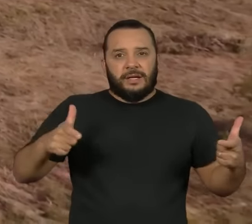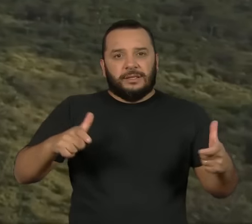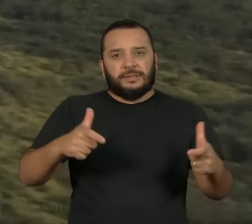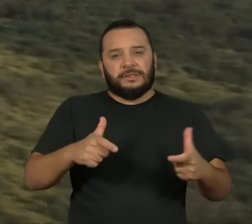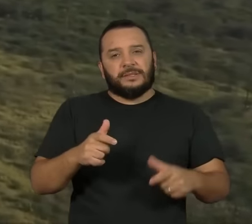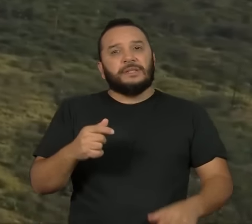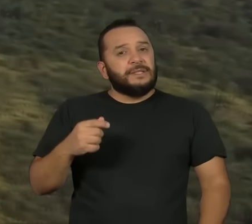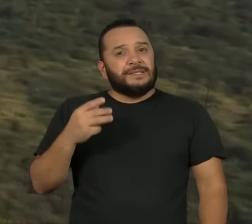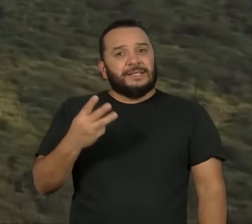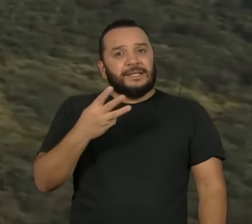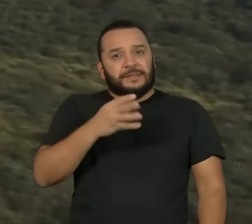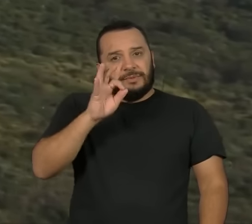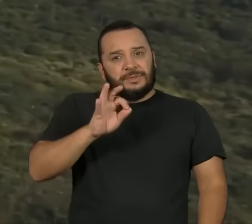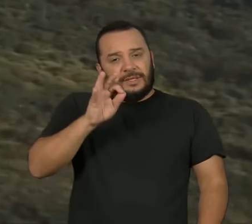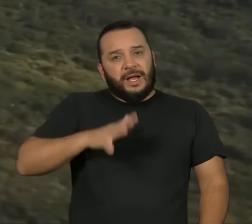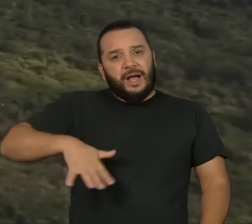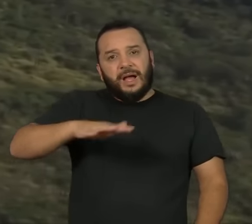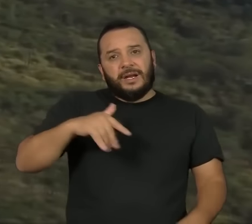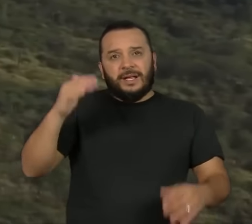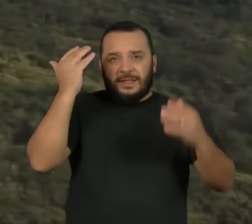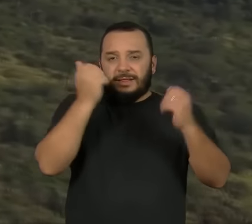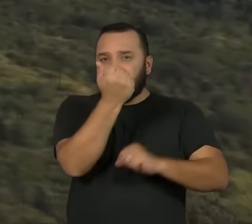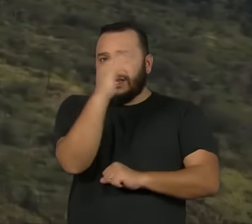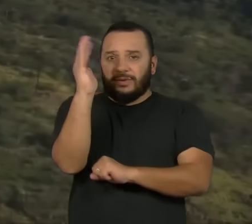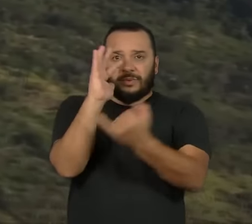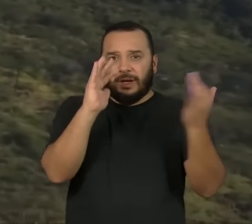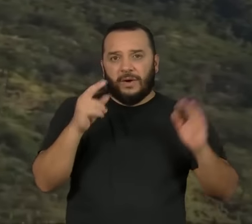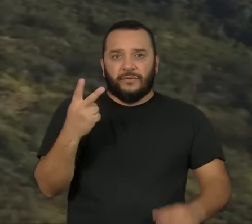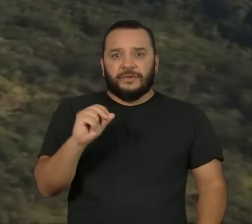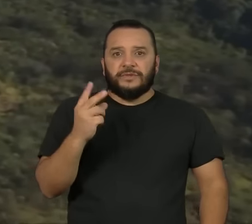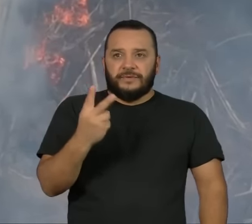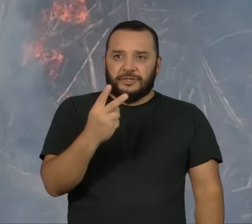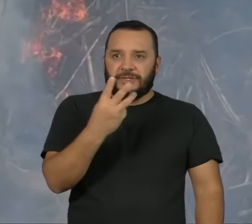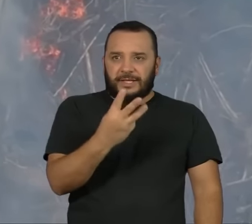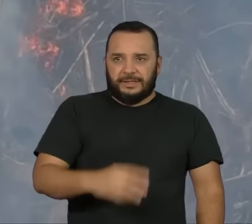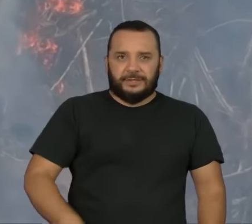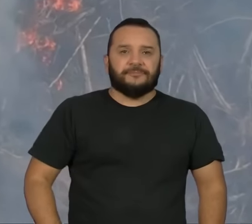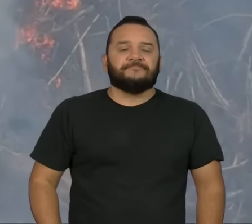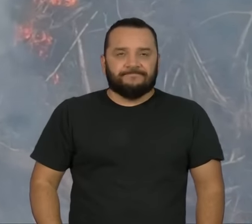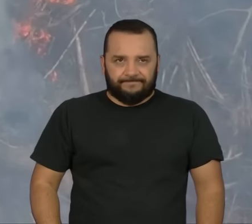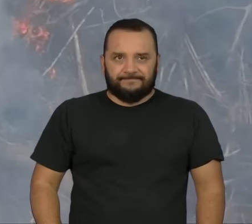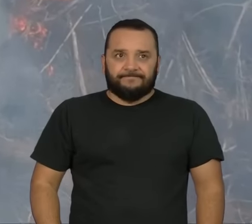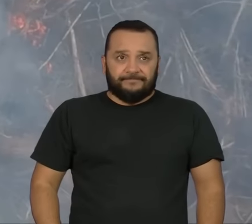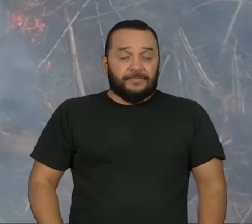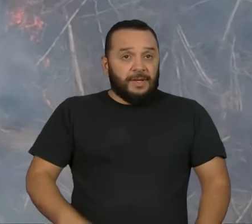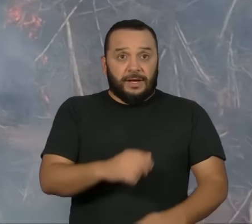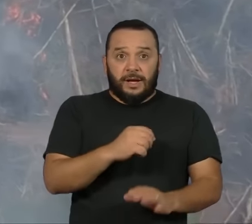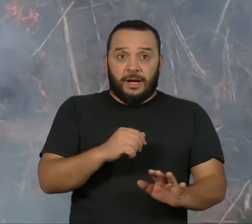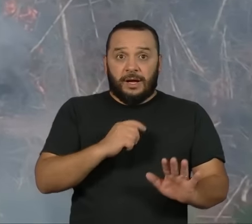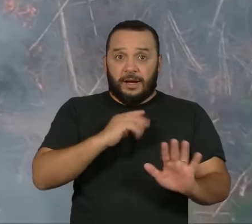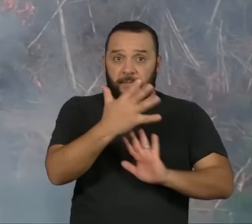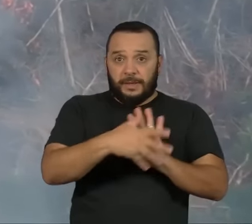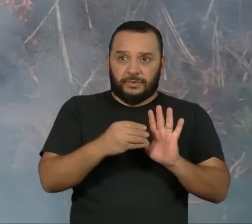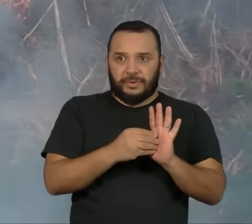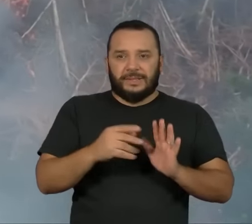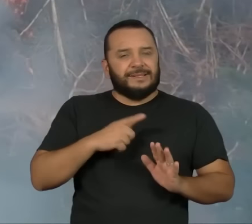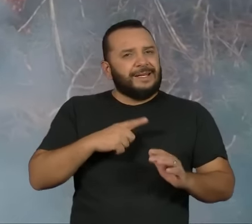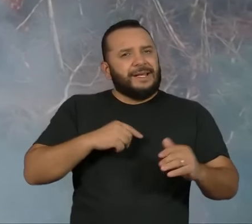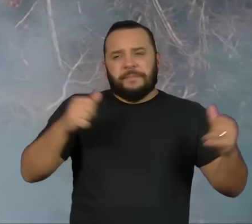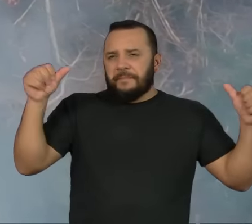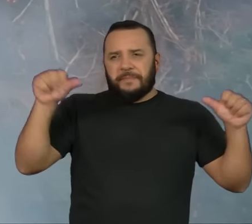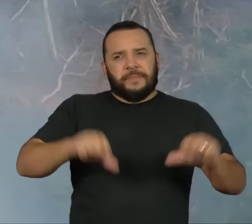2023, segundo o levantamento do MAP Biomas. A floresta amazônica tem a pior